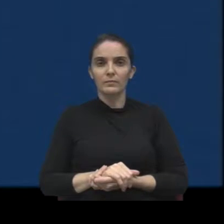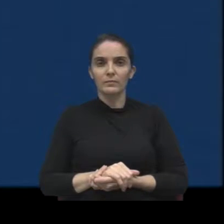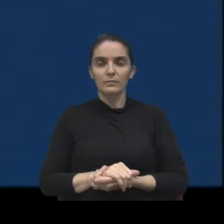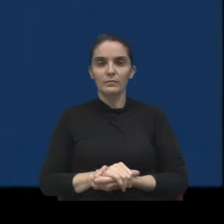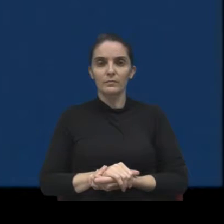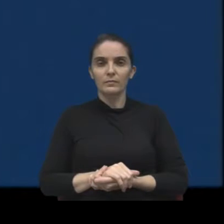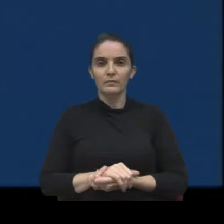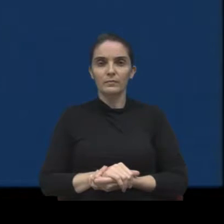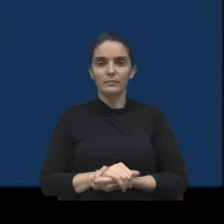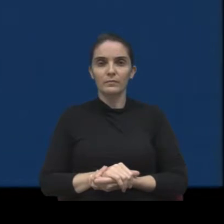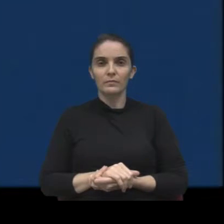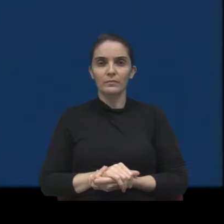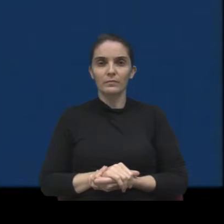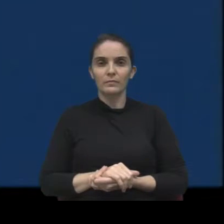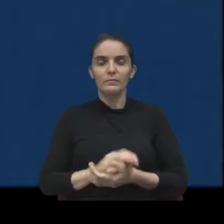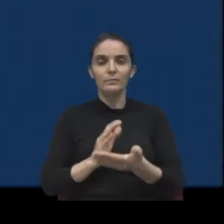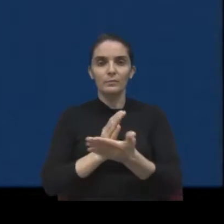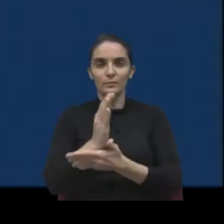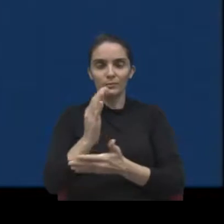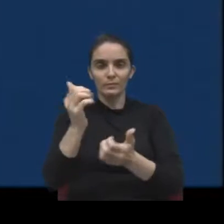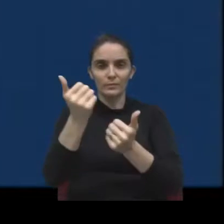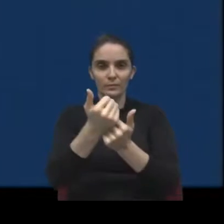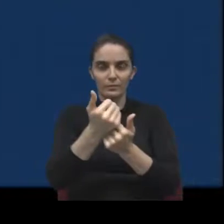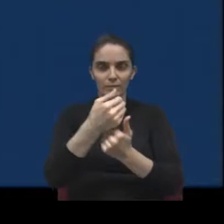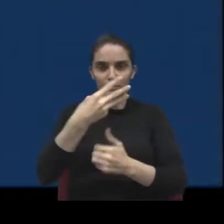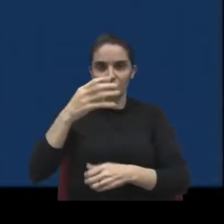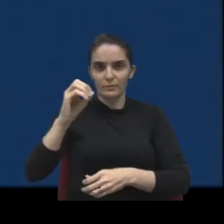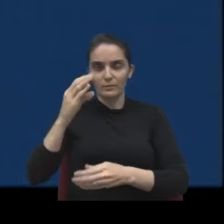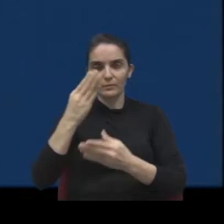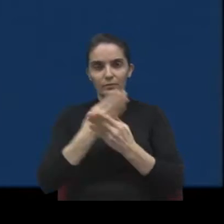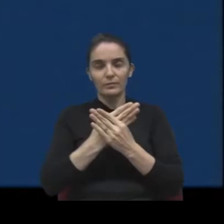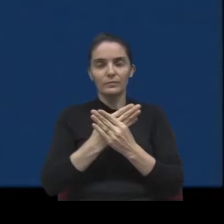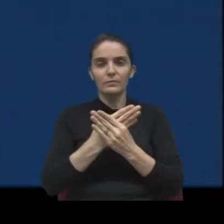Está aprovado o substitutivo número 30, protocolado sobre o número